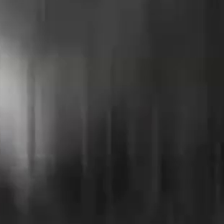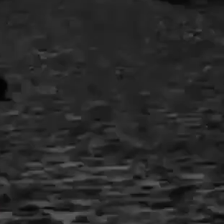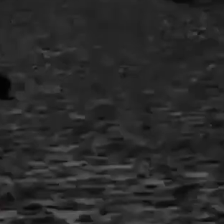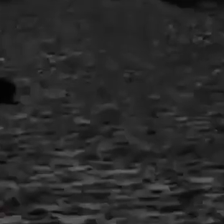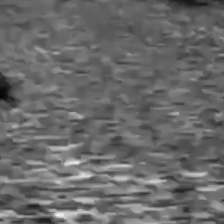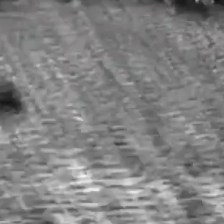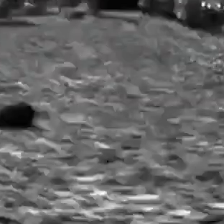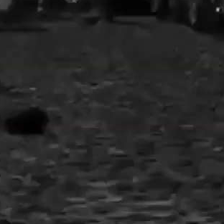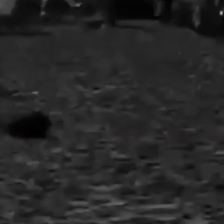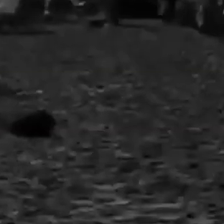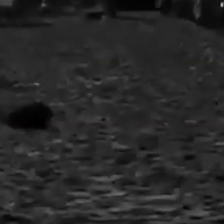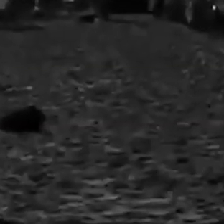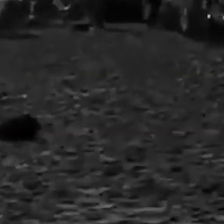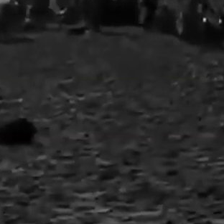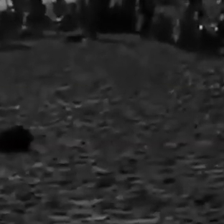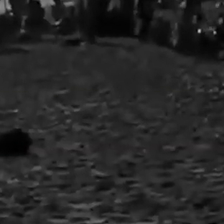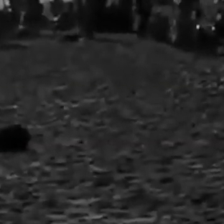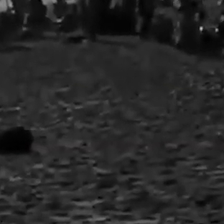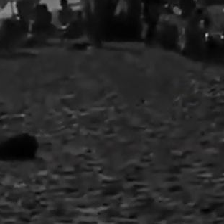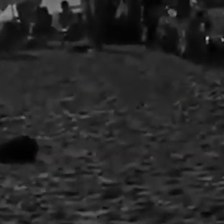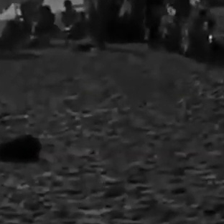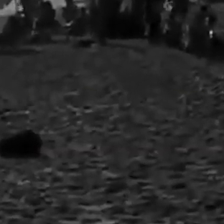E aí